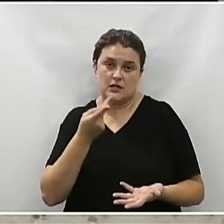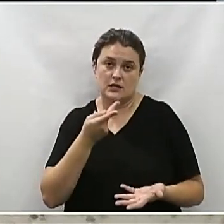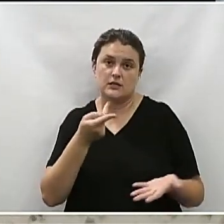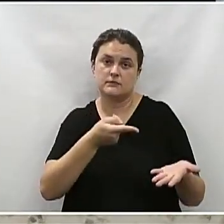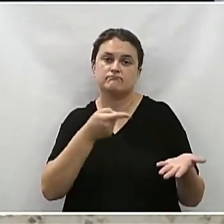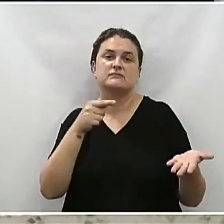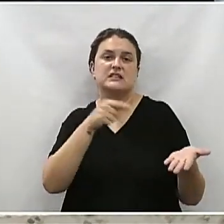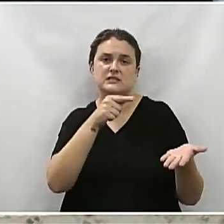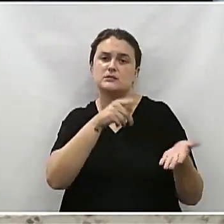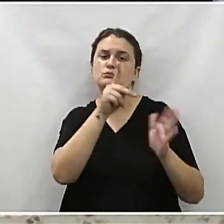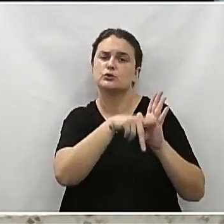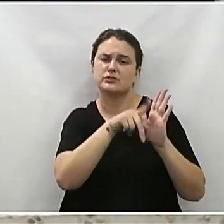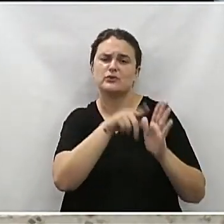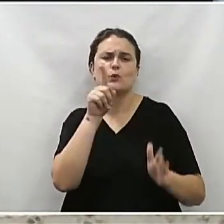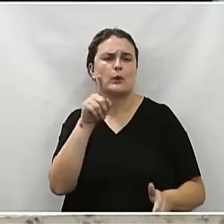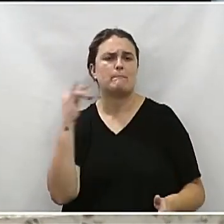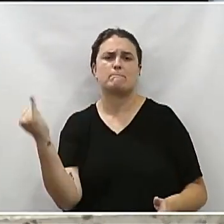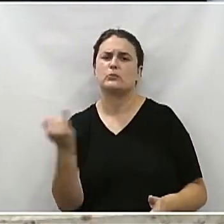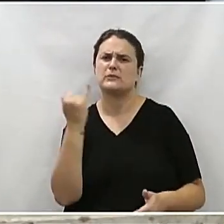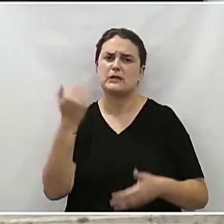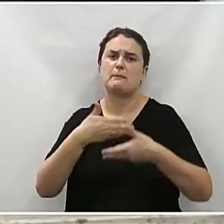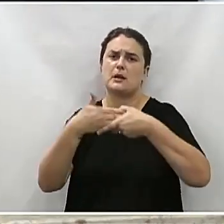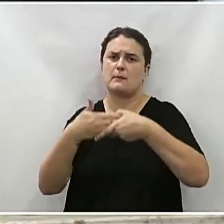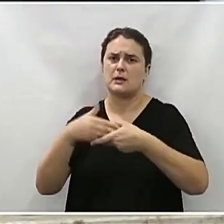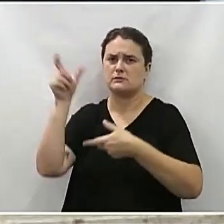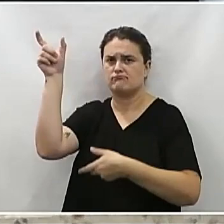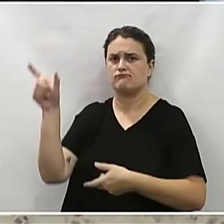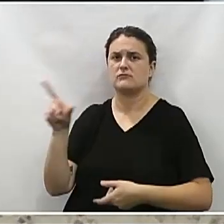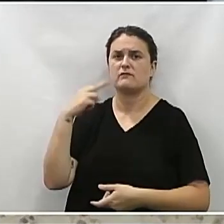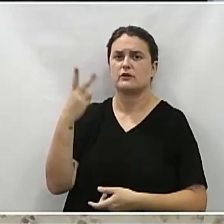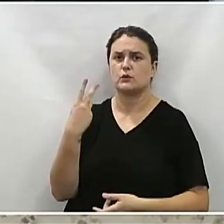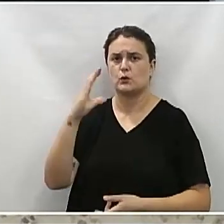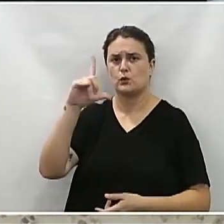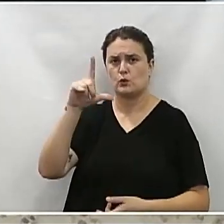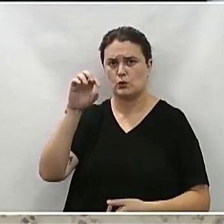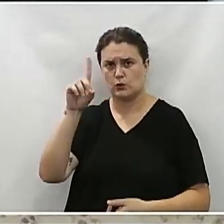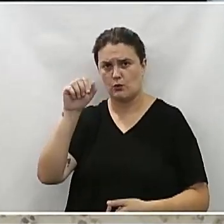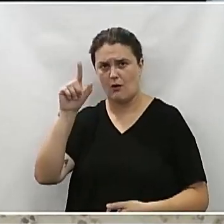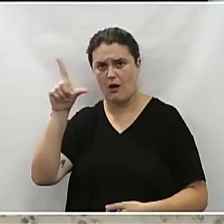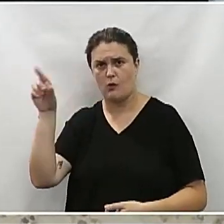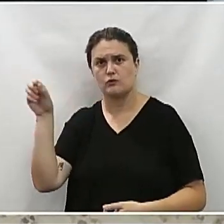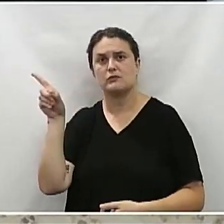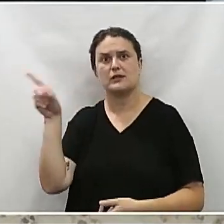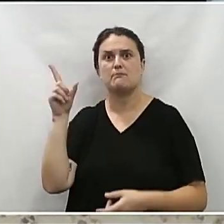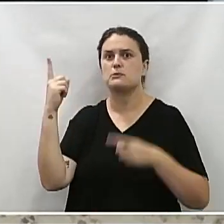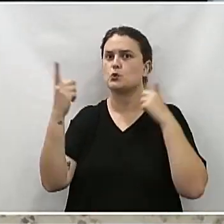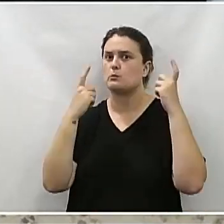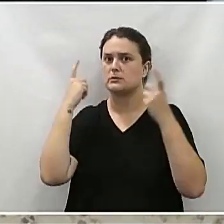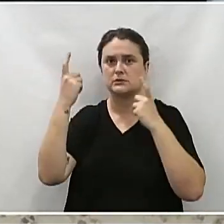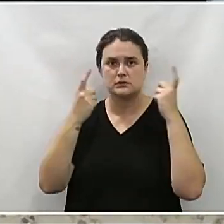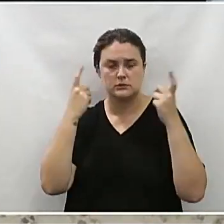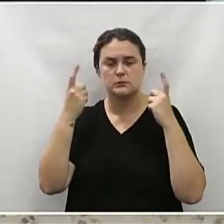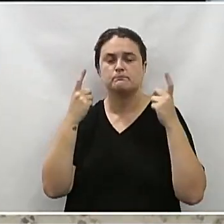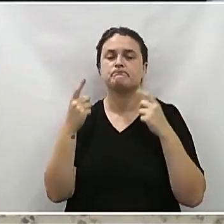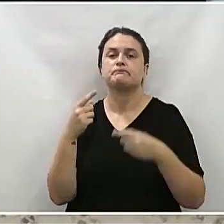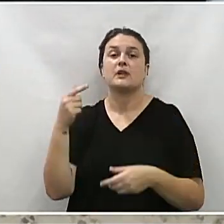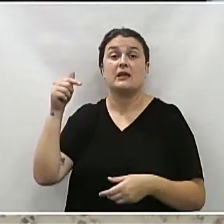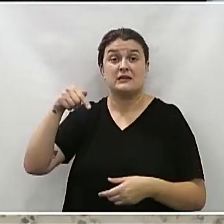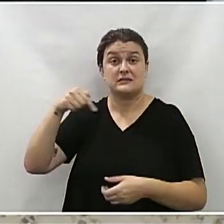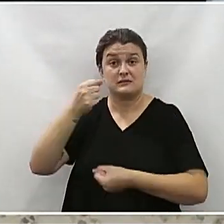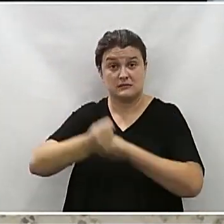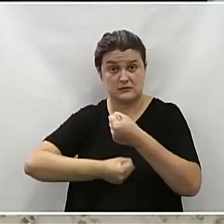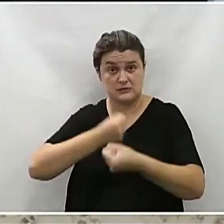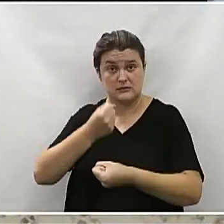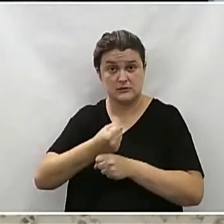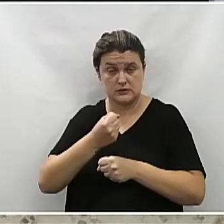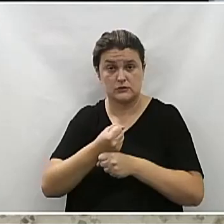questão da importância desse projeto, parabenizar a pessoa do vereador Clodo Alto pela preocupação e também, no início deste ano,